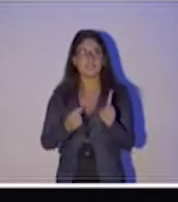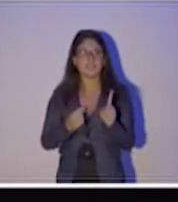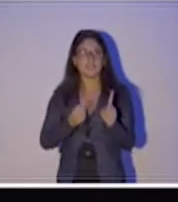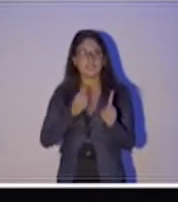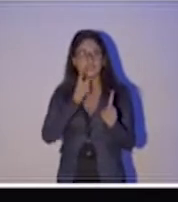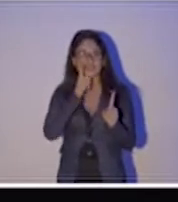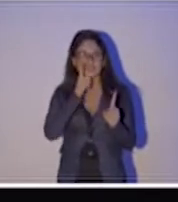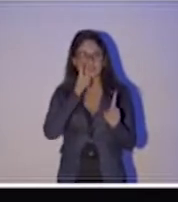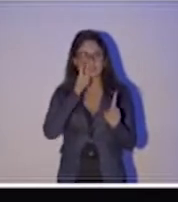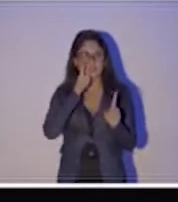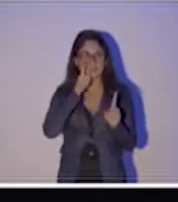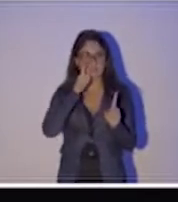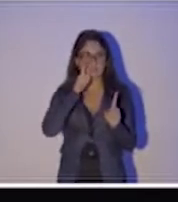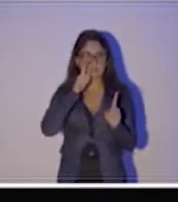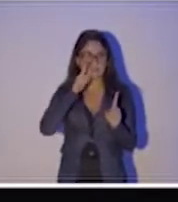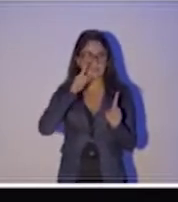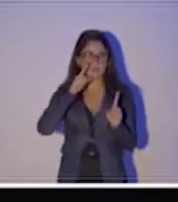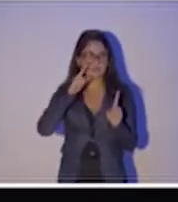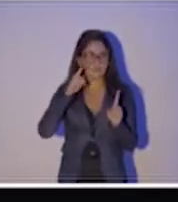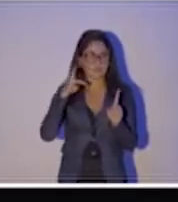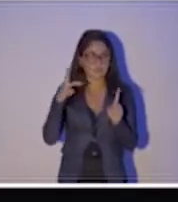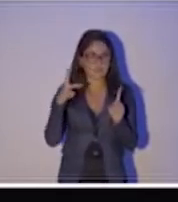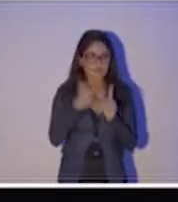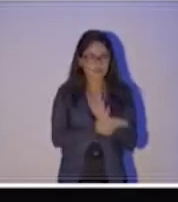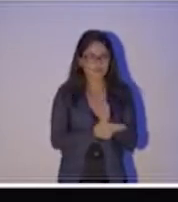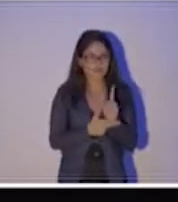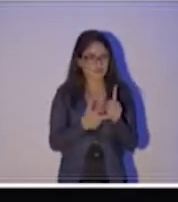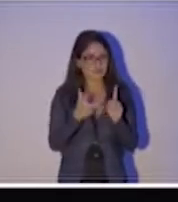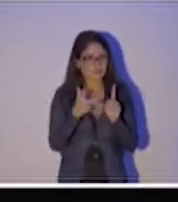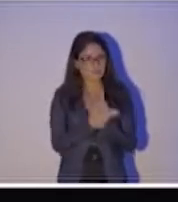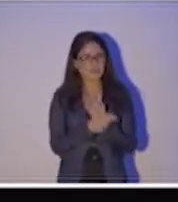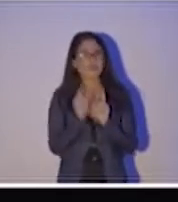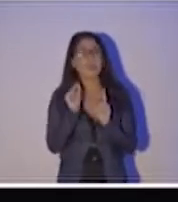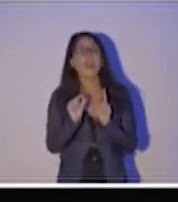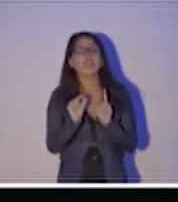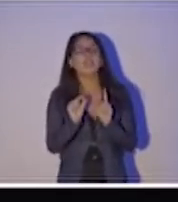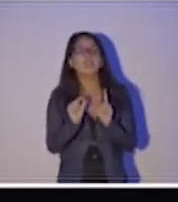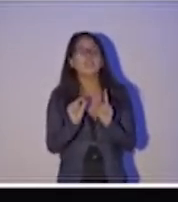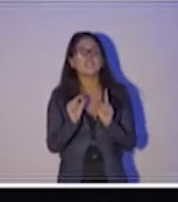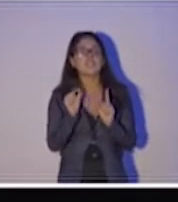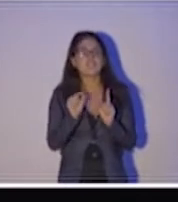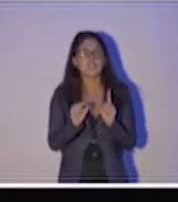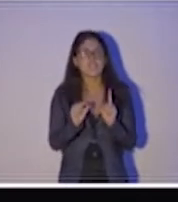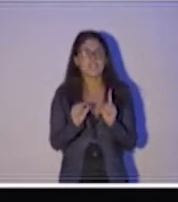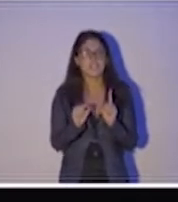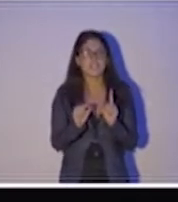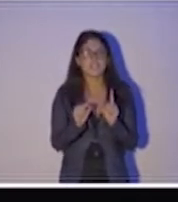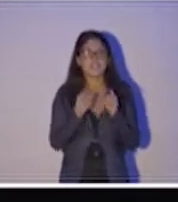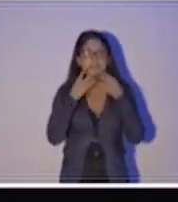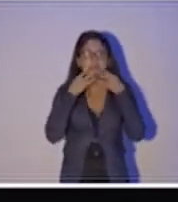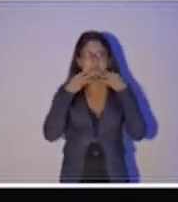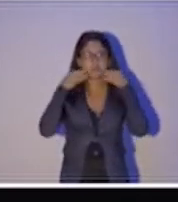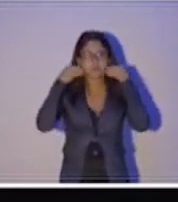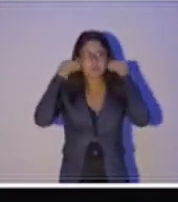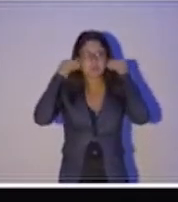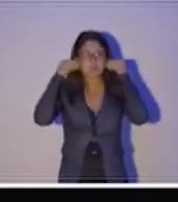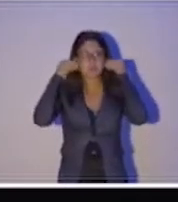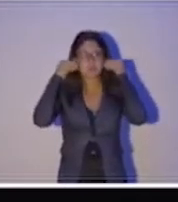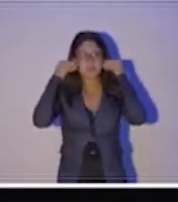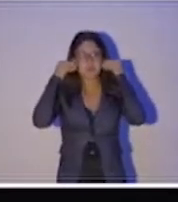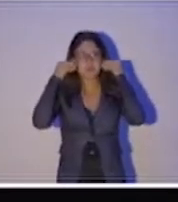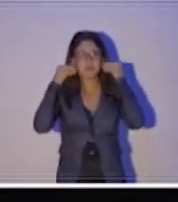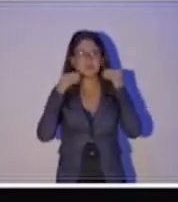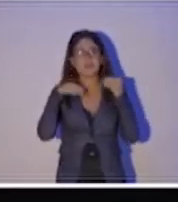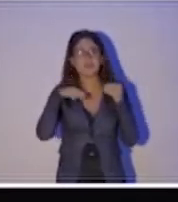Cadê o Denis nessa hora? Ignorem isso, ignorem, cadê por favor. O Denis? Eu tenho que aguentar isso toda tarde, minha gente.